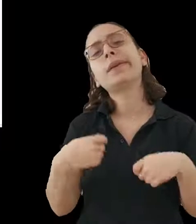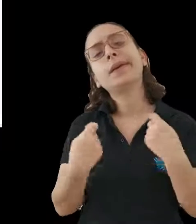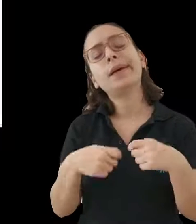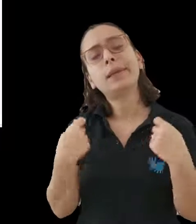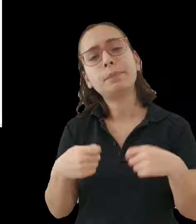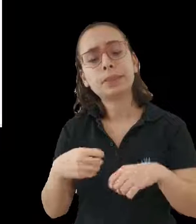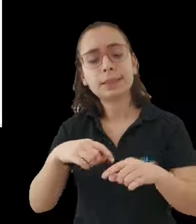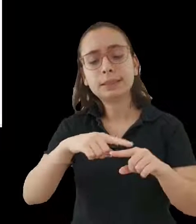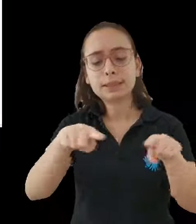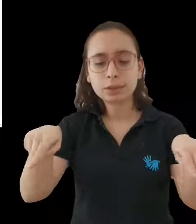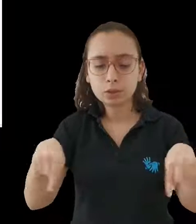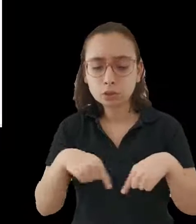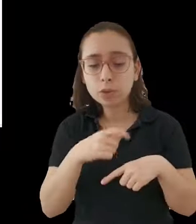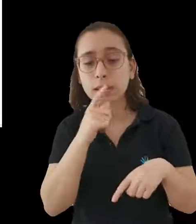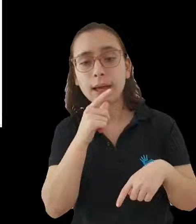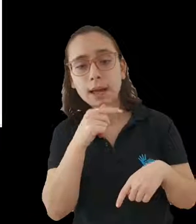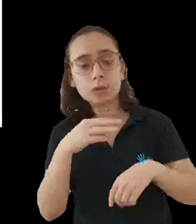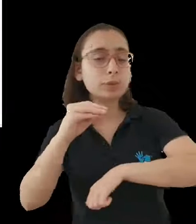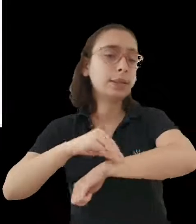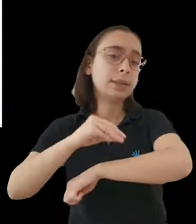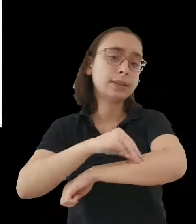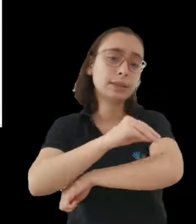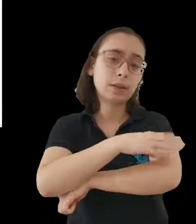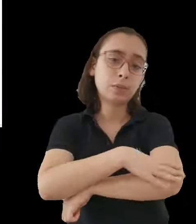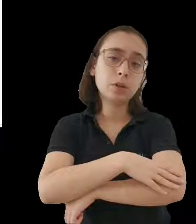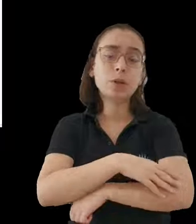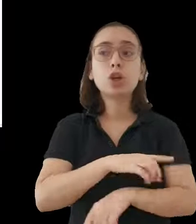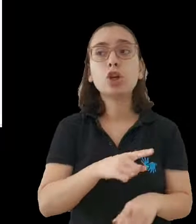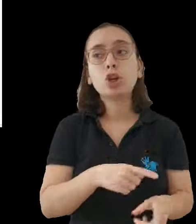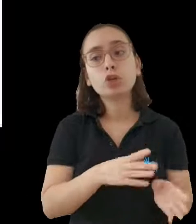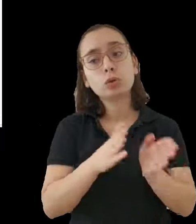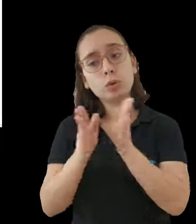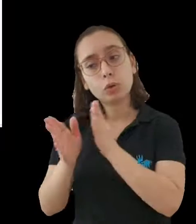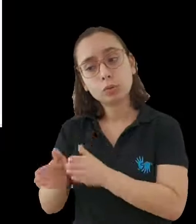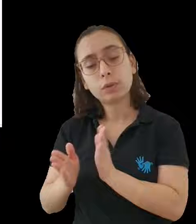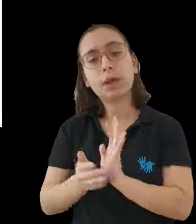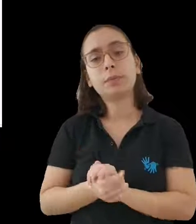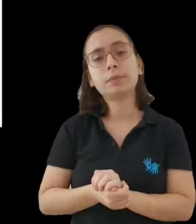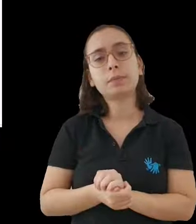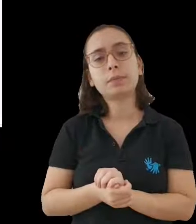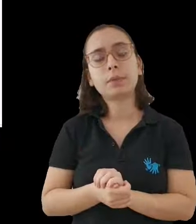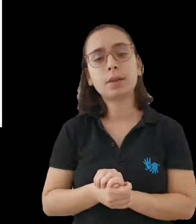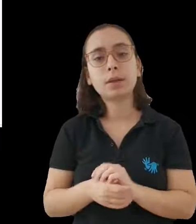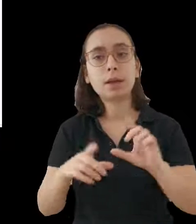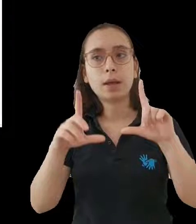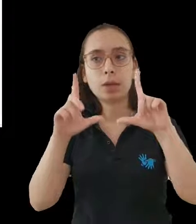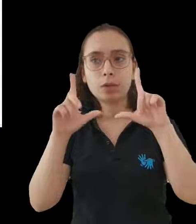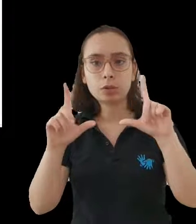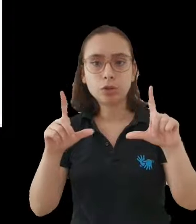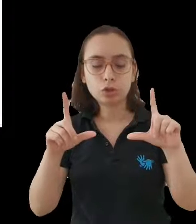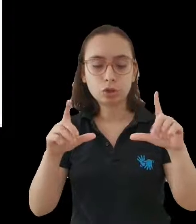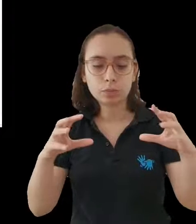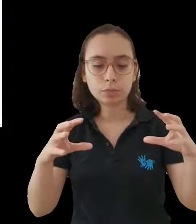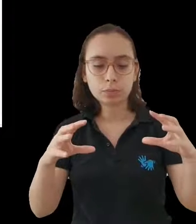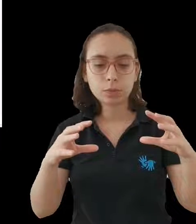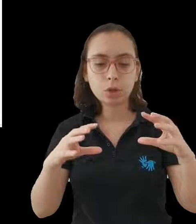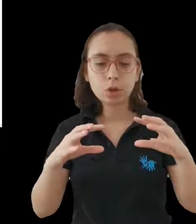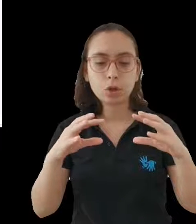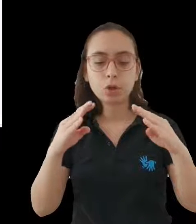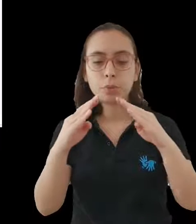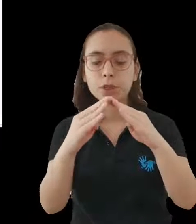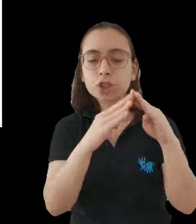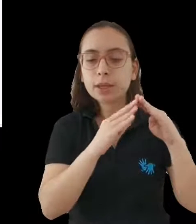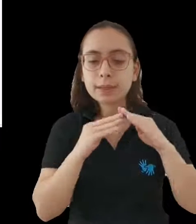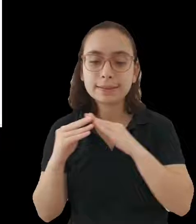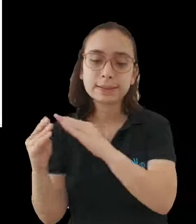E ela precisa do lago da Sapa, né? E do outro lado, a gente tem uma cena que é tipo uma aldeia,